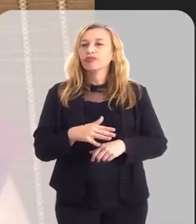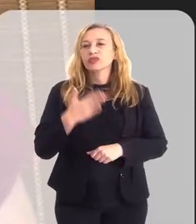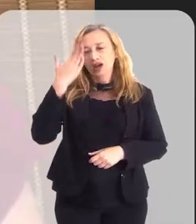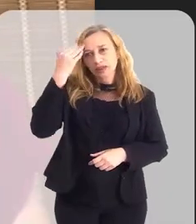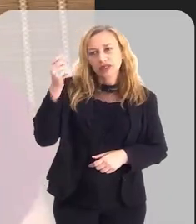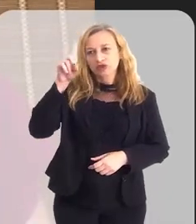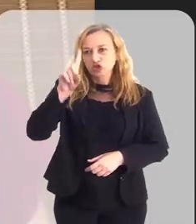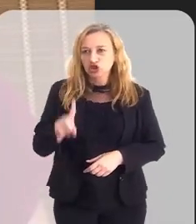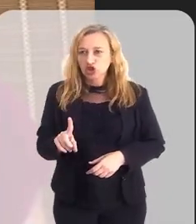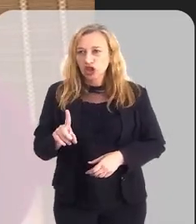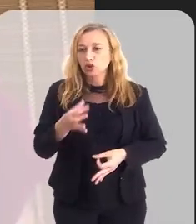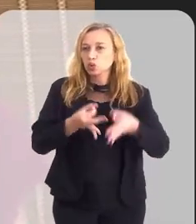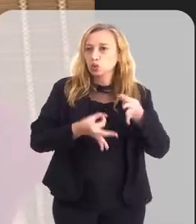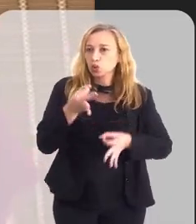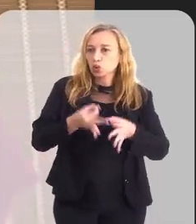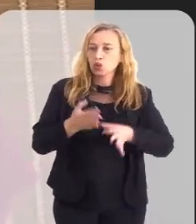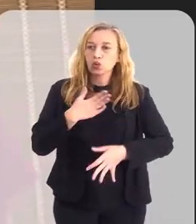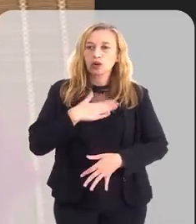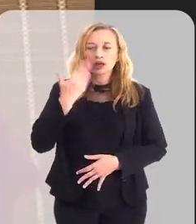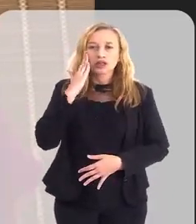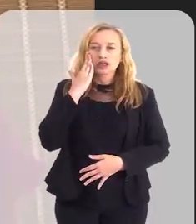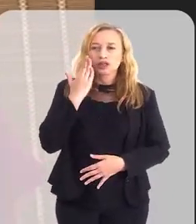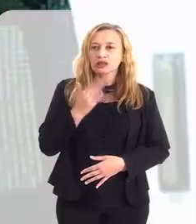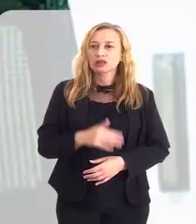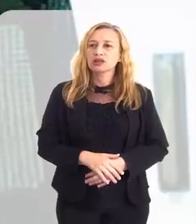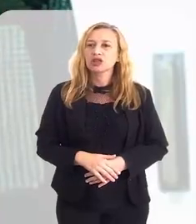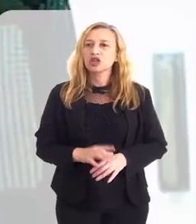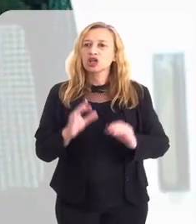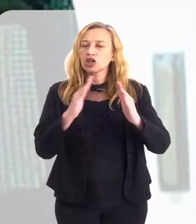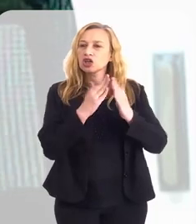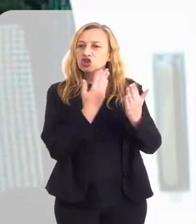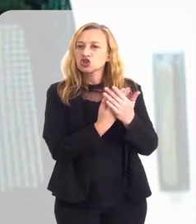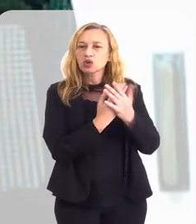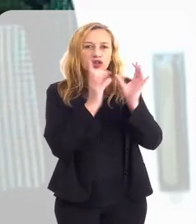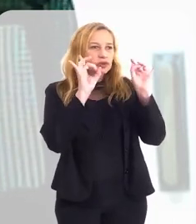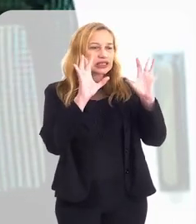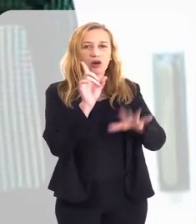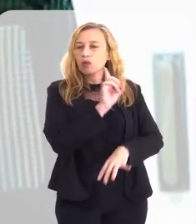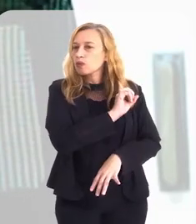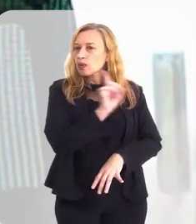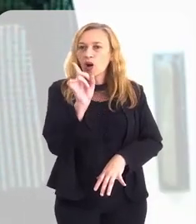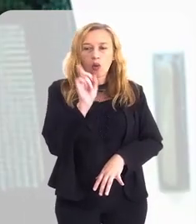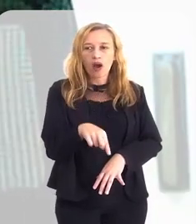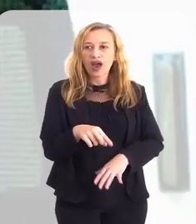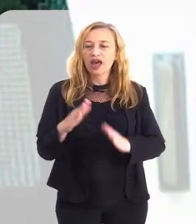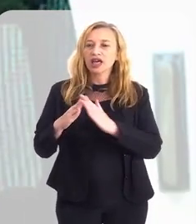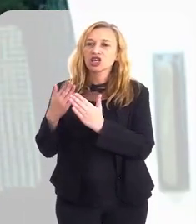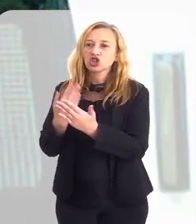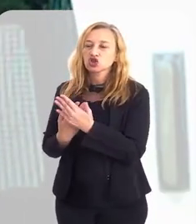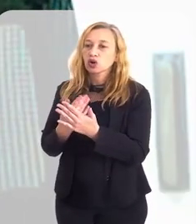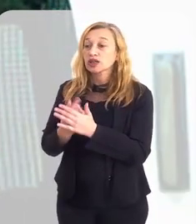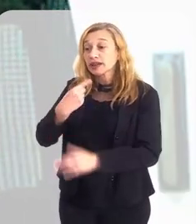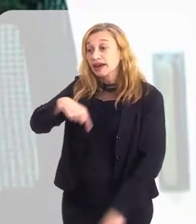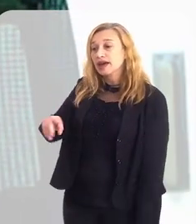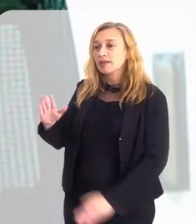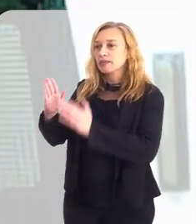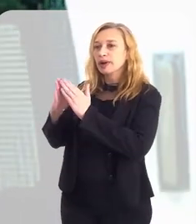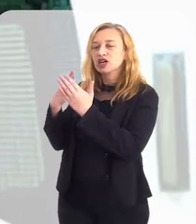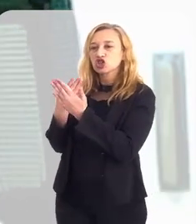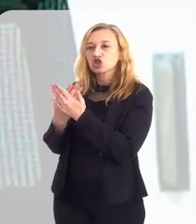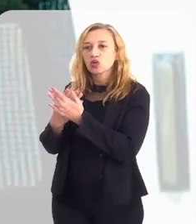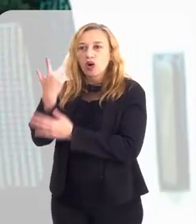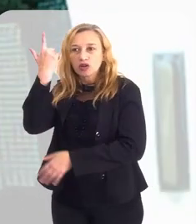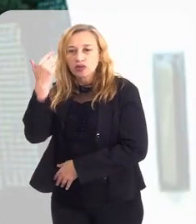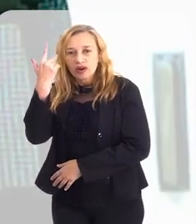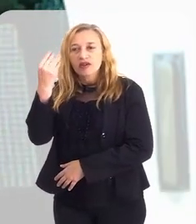mobilizando os saberes do direito, os saberes jurídicos. O meu entendimento é que escola especial não é escola. Então, a criança tem que ir para a escola comum, e